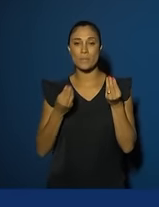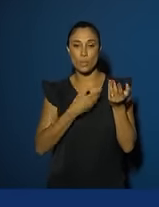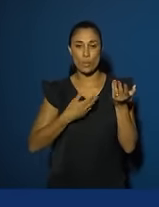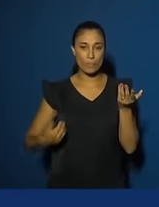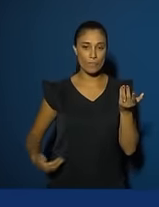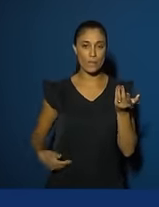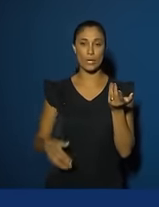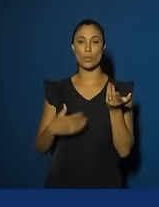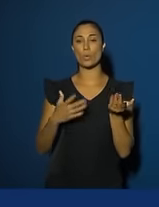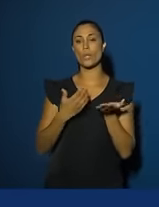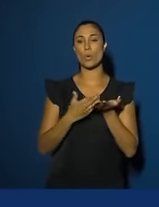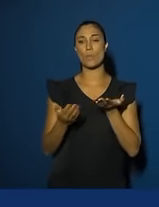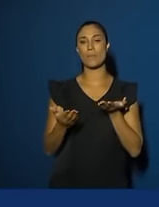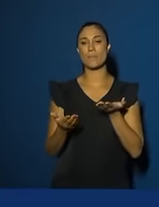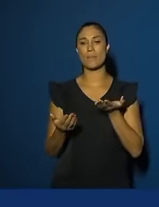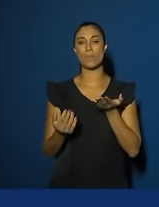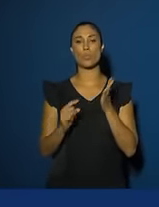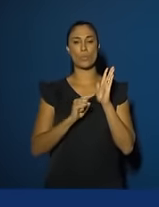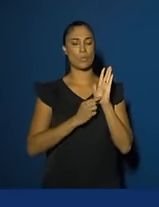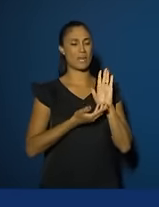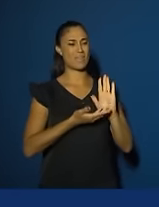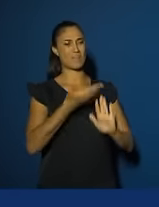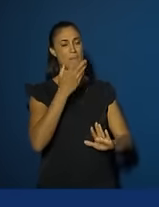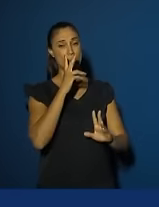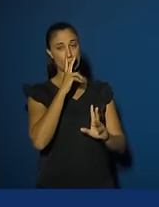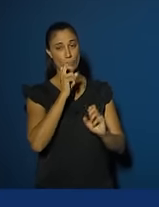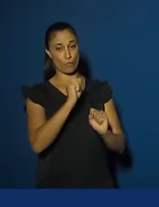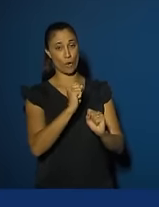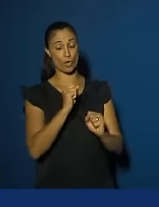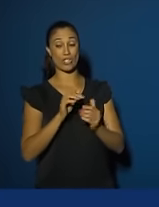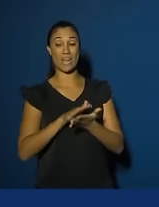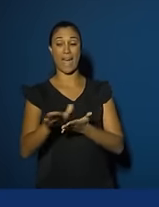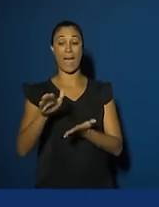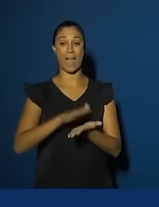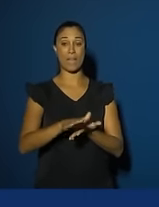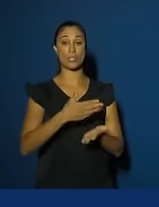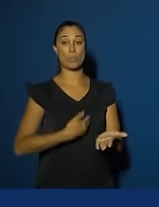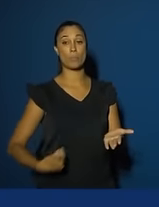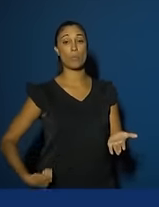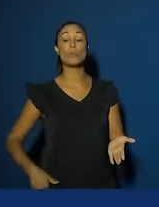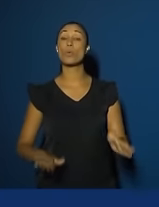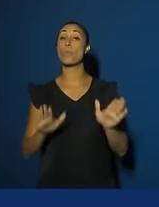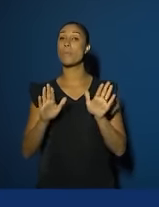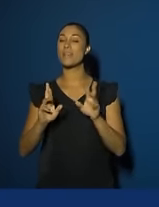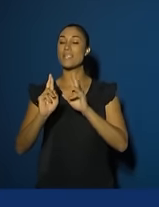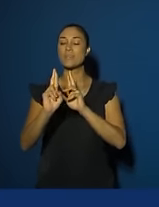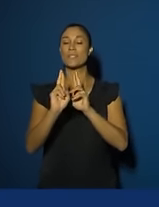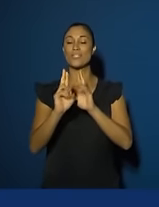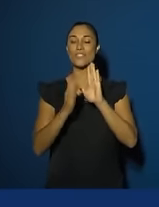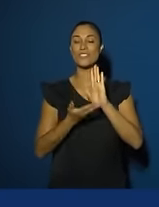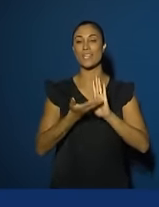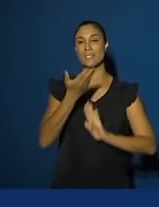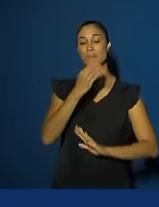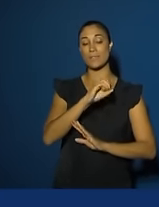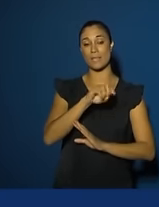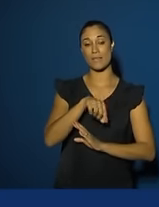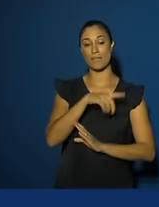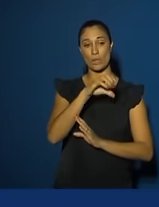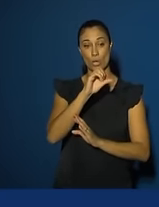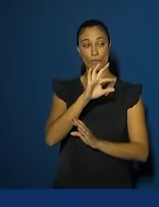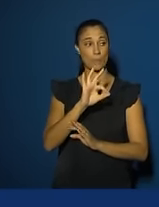que começava com um crescimento muito forte do gasto público mas a expectativa de crescimento 09